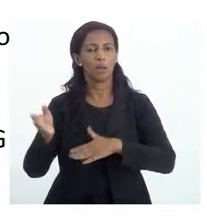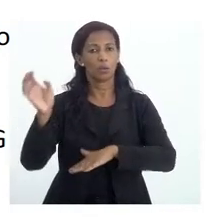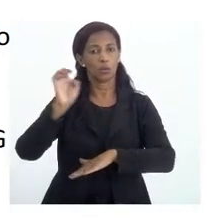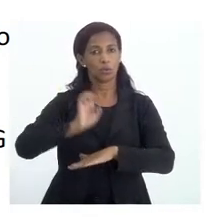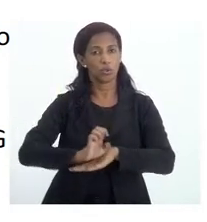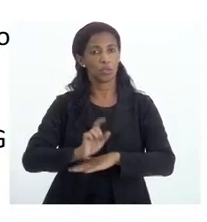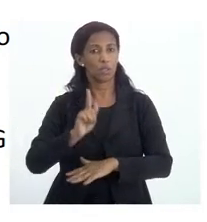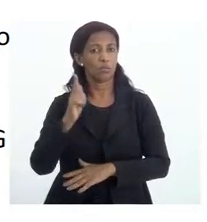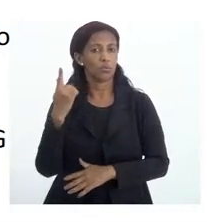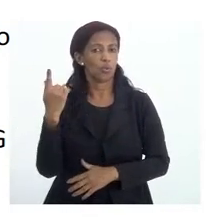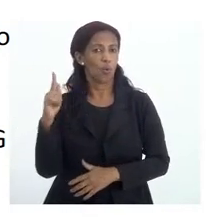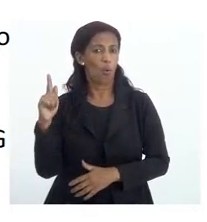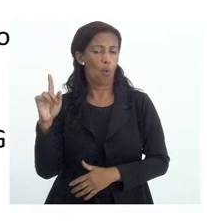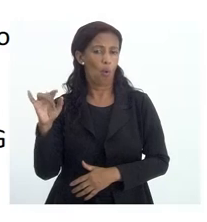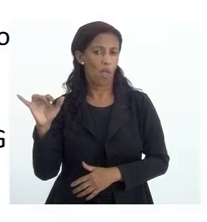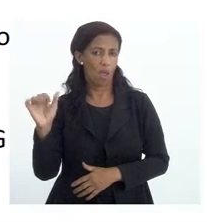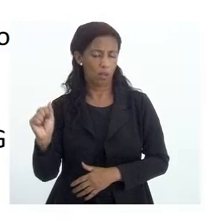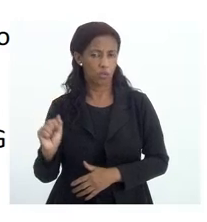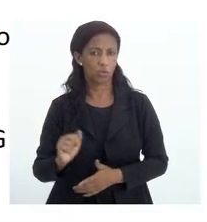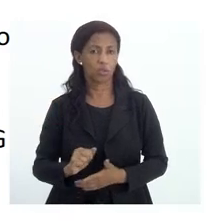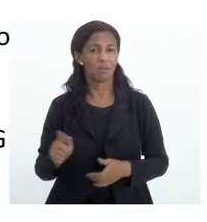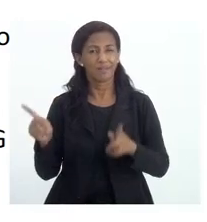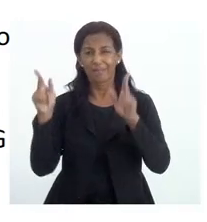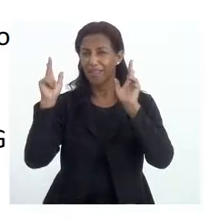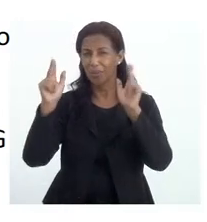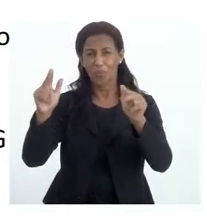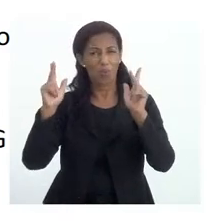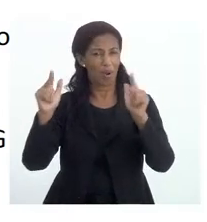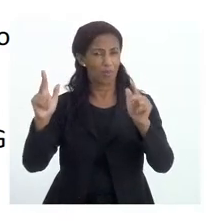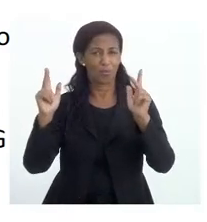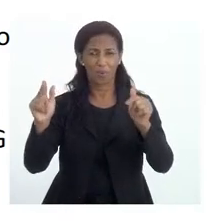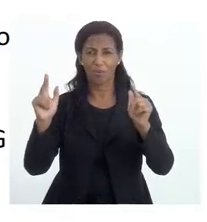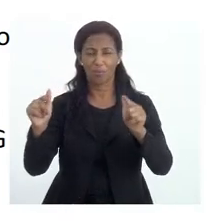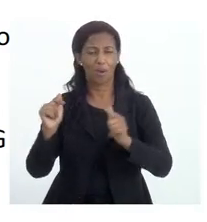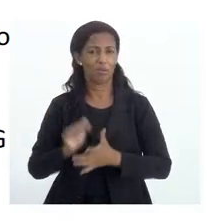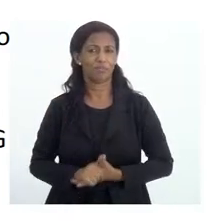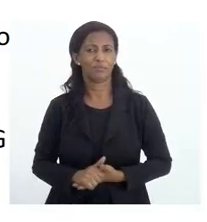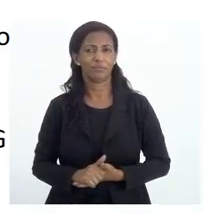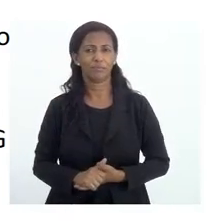que hoje também está na mesma situação que a gente, no mesmo adiantado